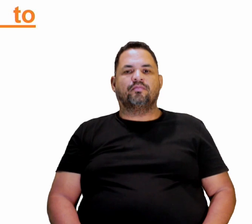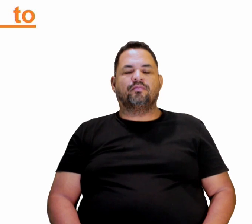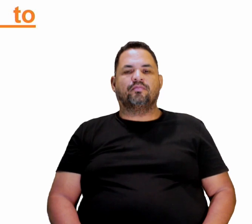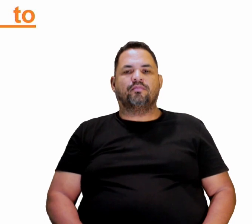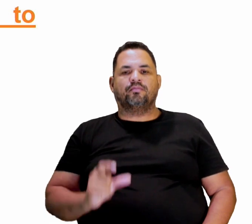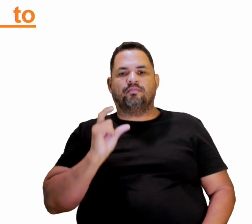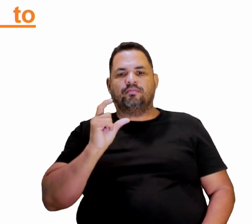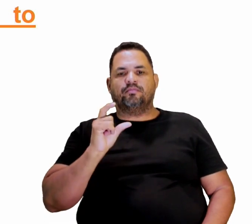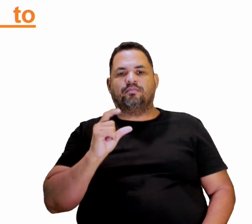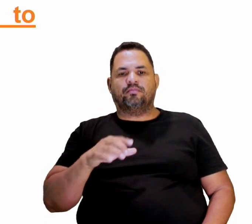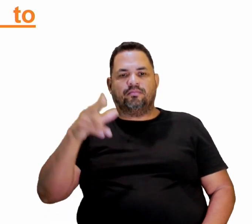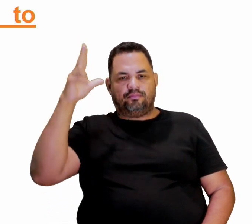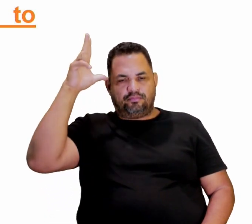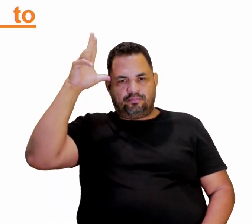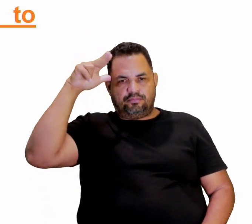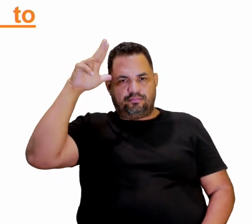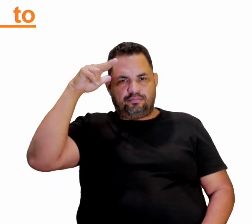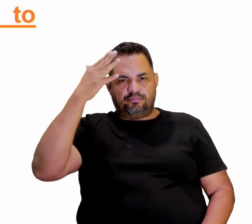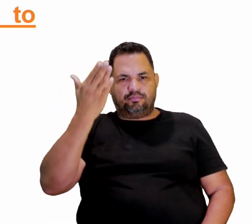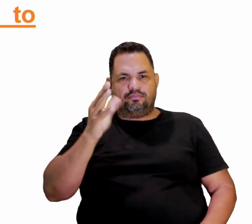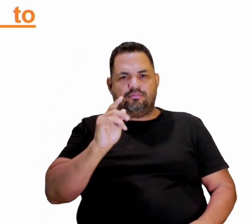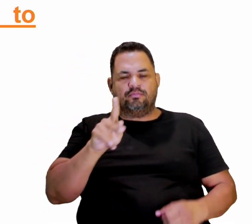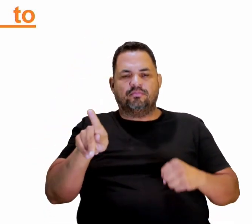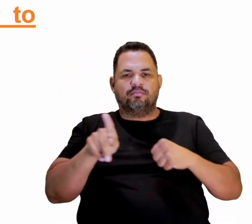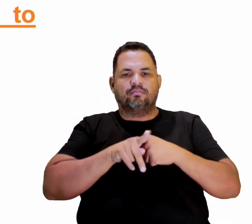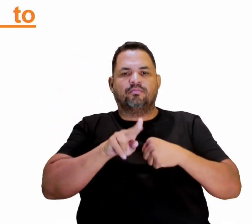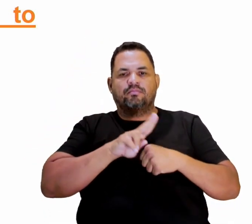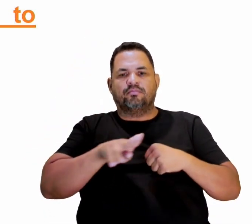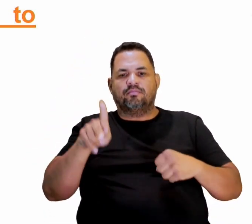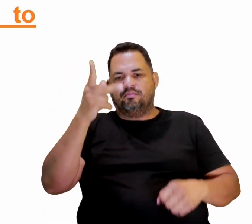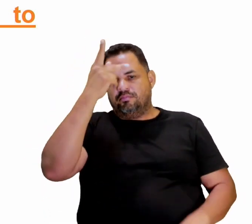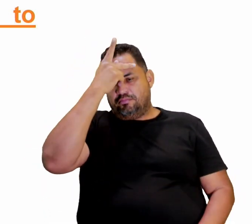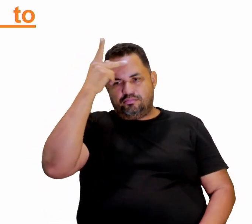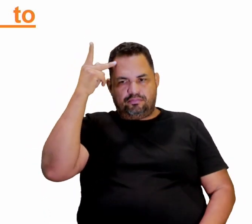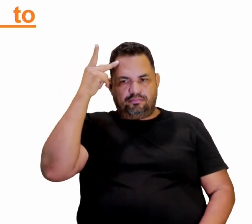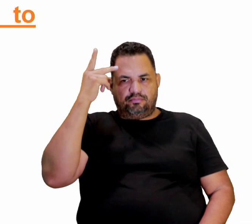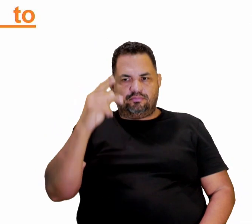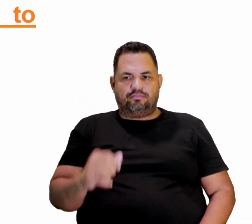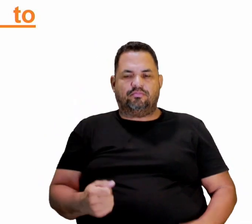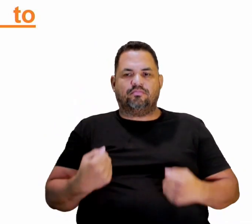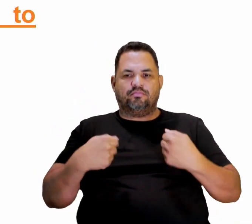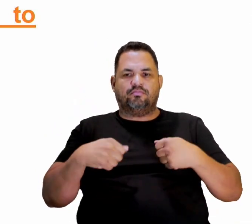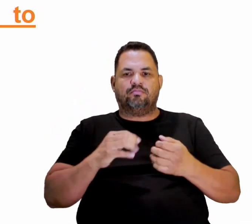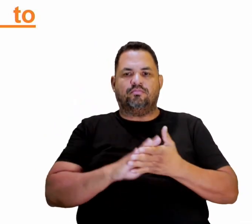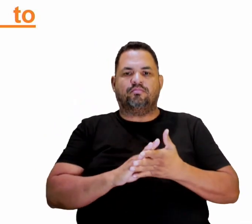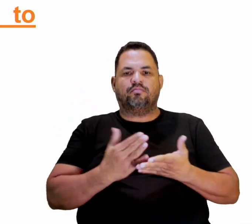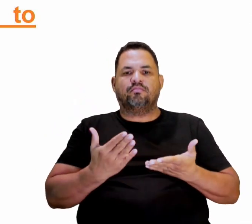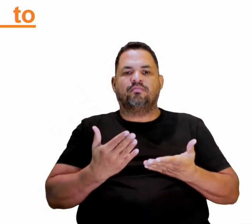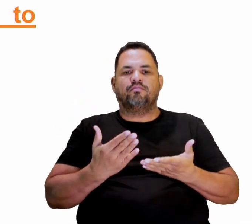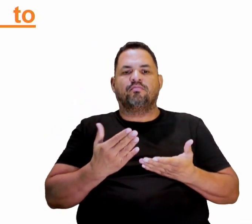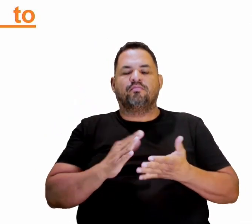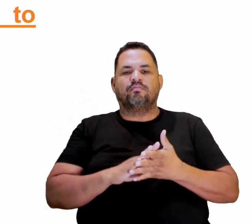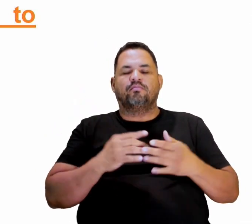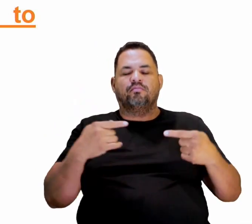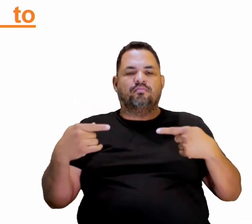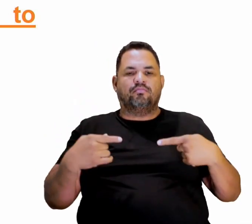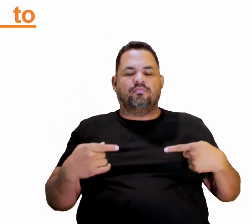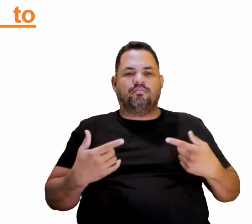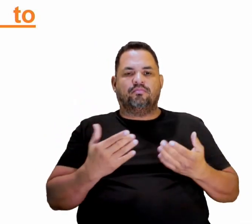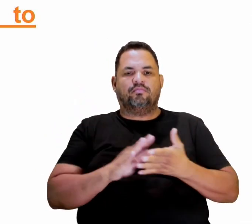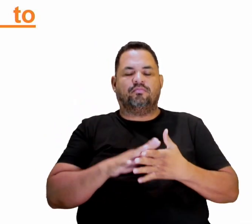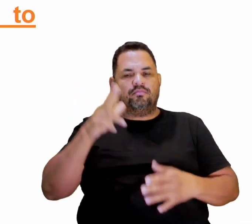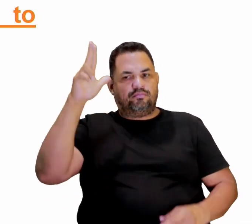a palavra cavalo no lugar desse pronome pessoal poderia é porque afinal de contas tá fazendo referência